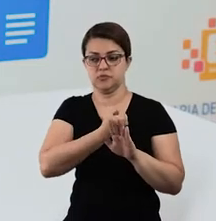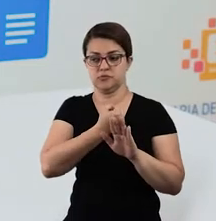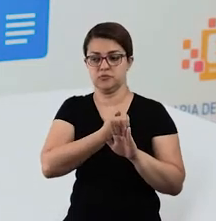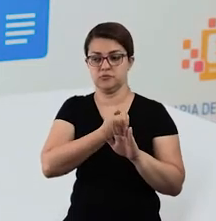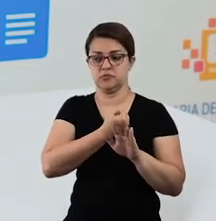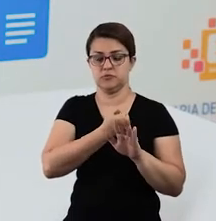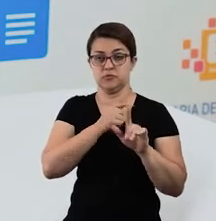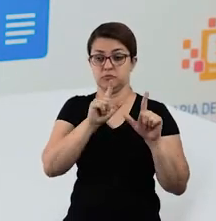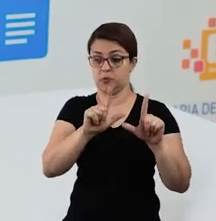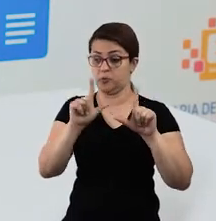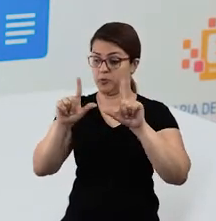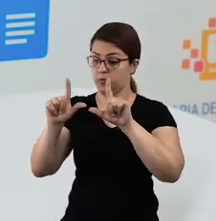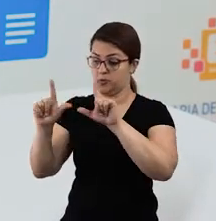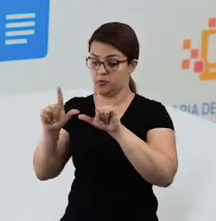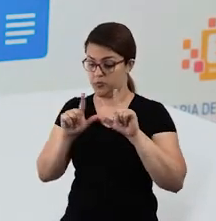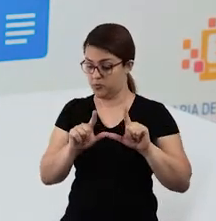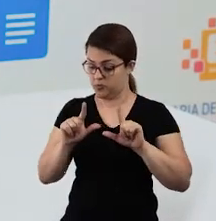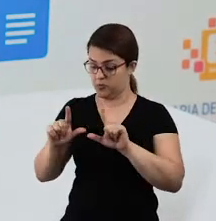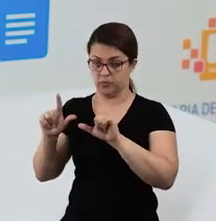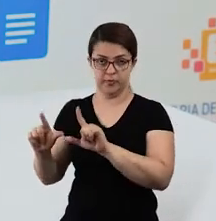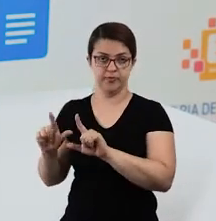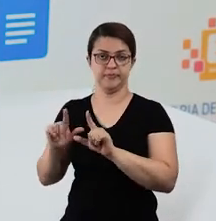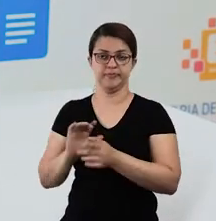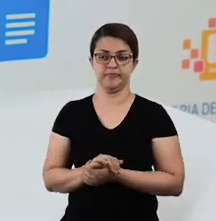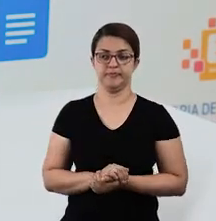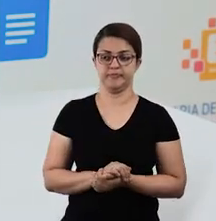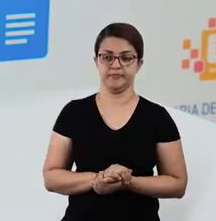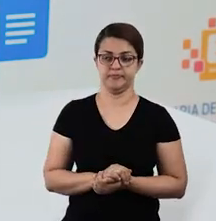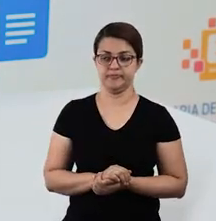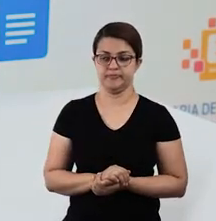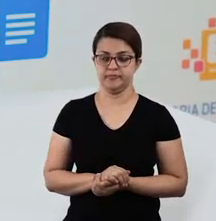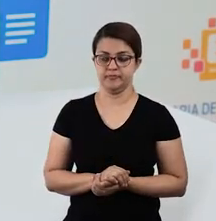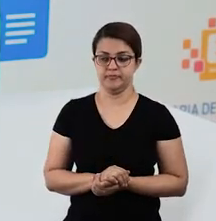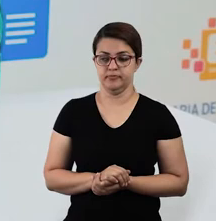esses números aqui decompostos.